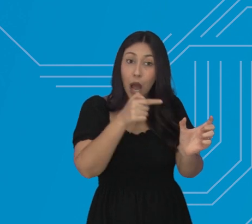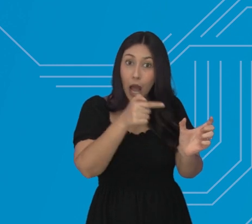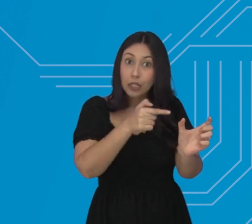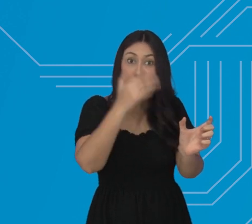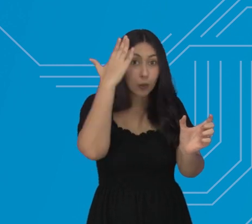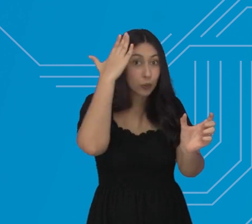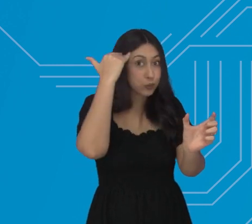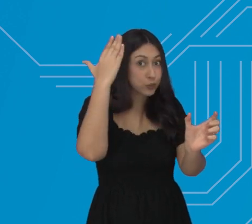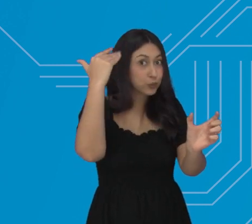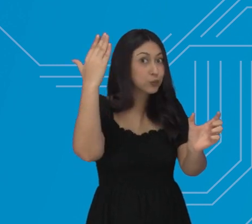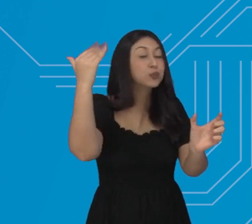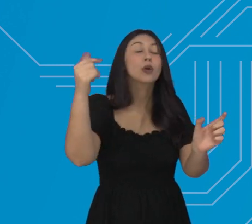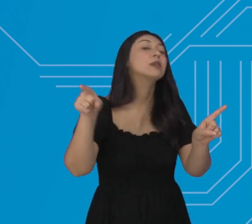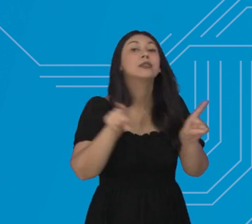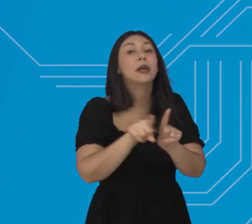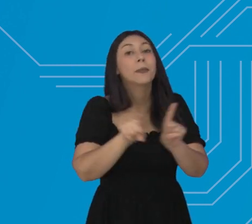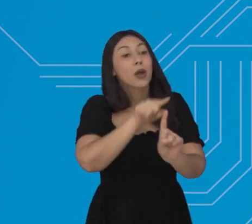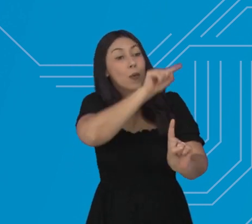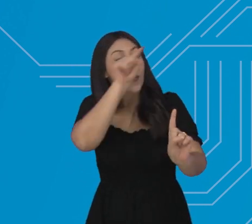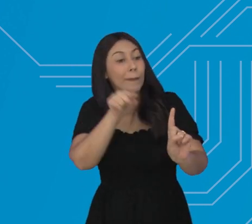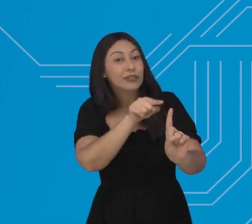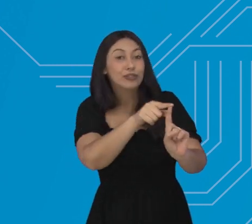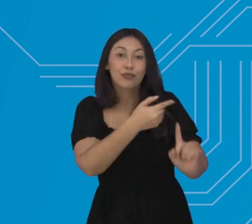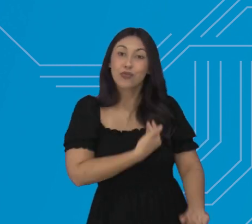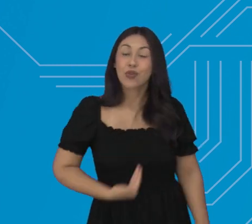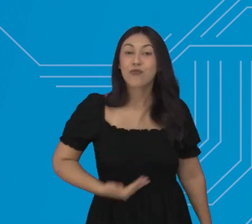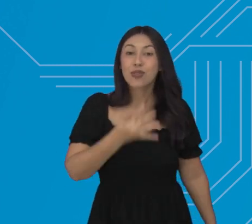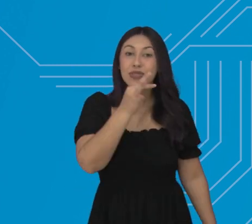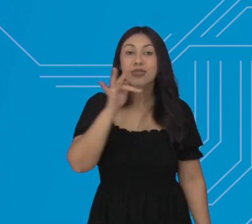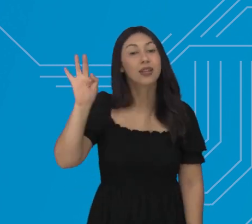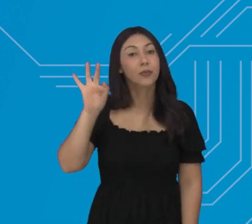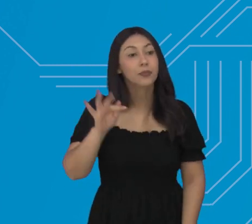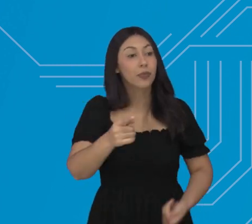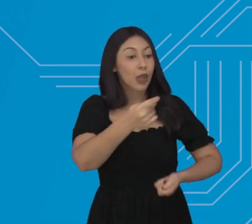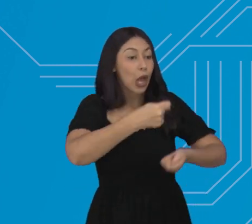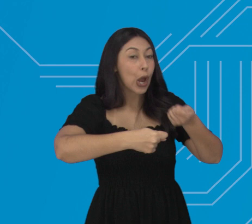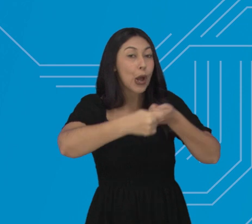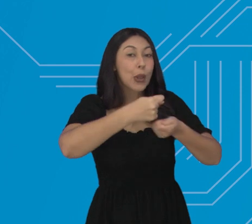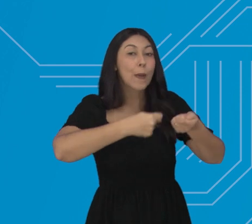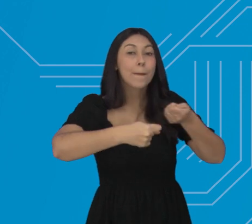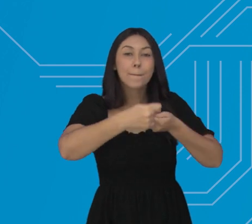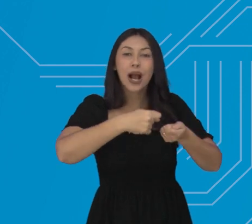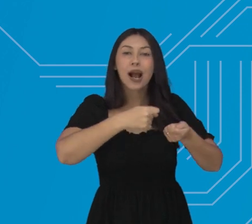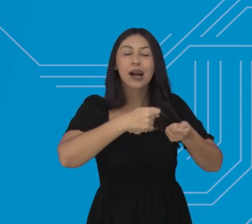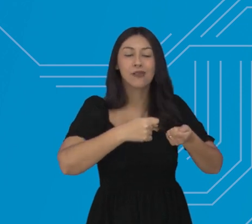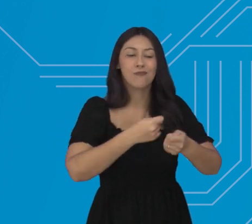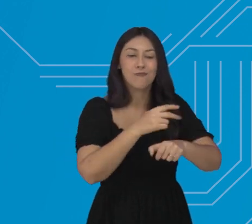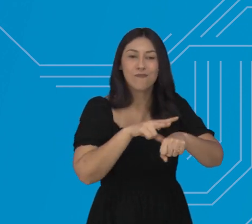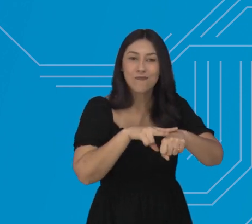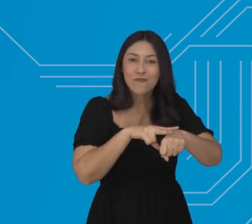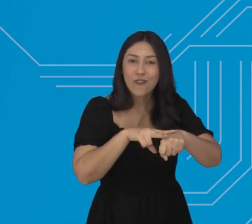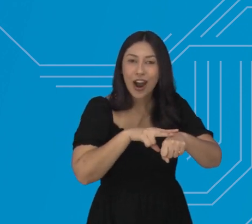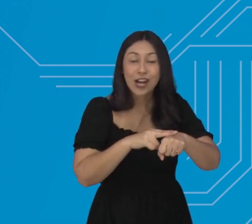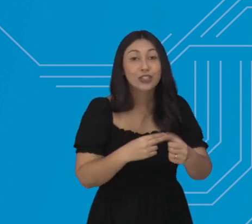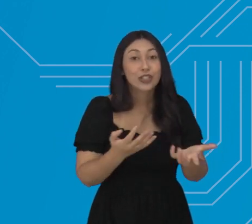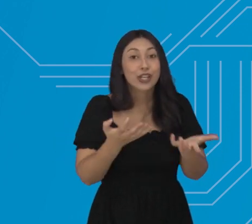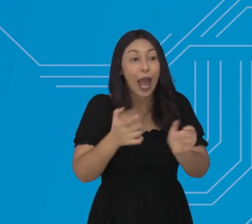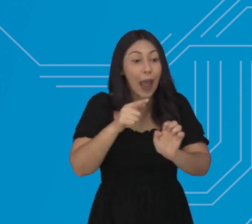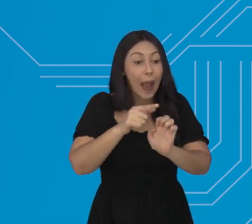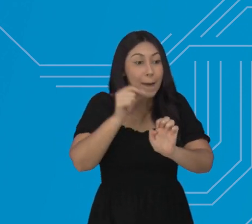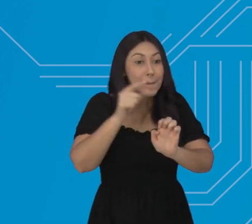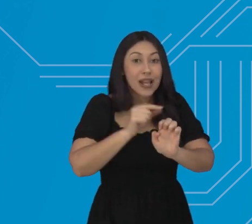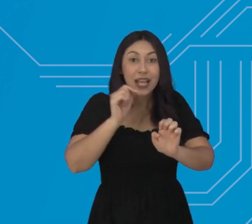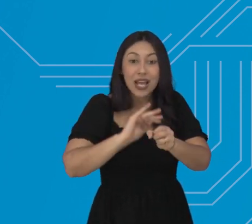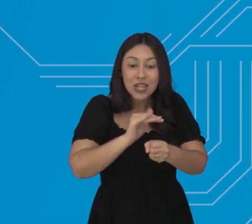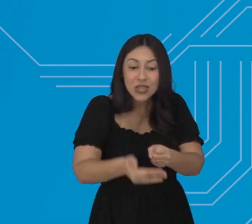conceito tem ganhado força nos últimos anos e até mesmo uma meta do governo federal. Considerada a economia verde, a ideia de unir inovação